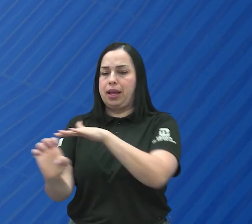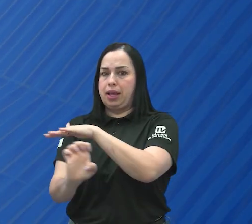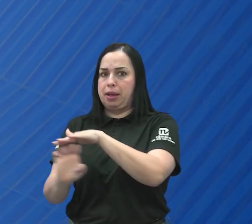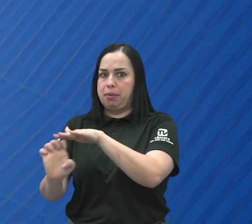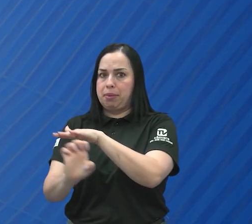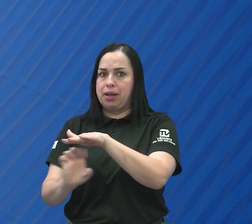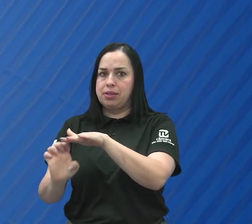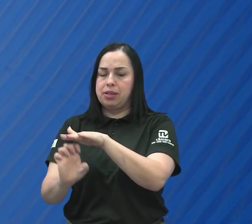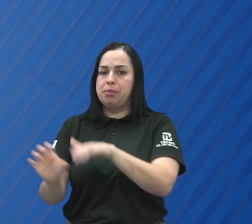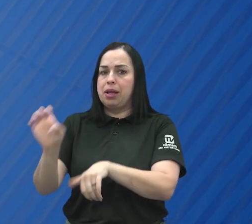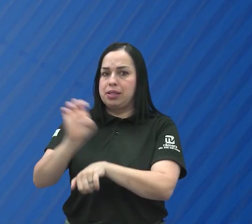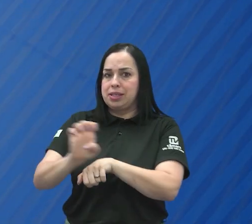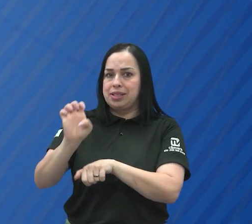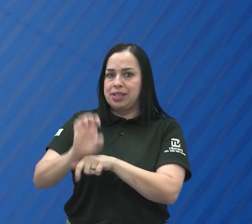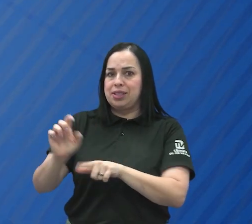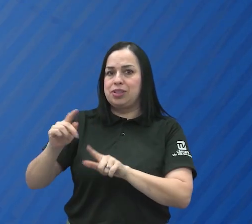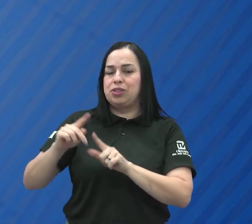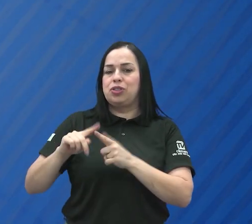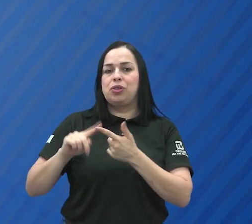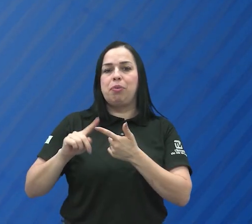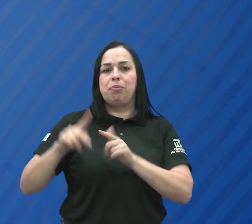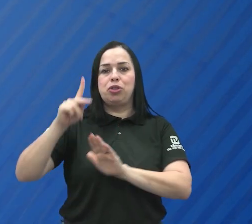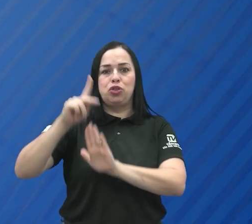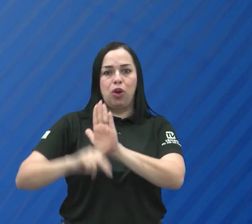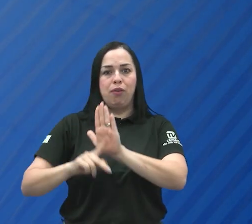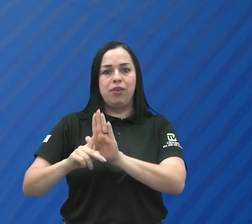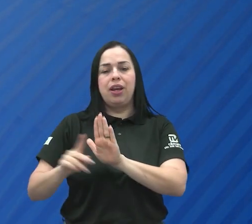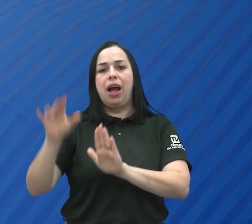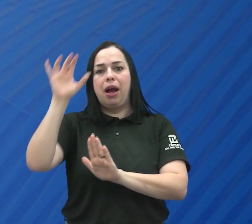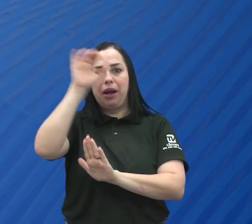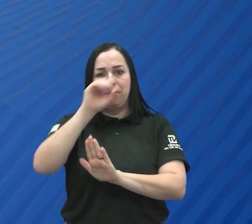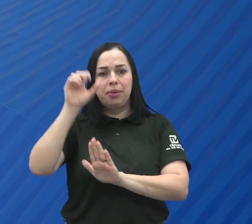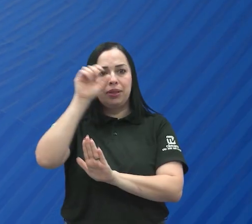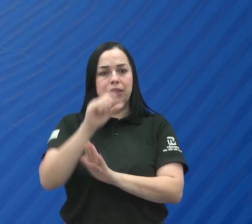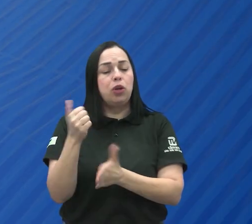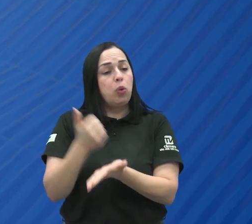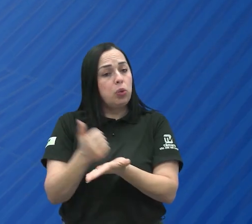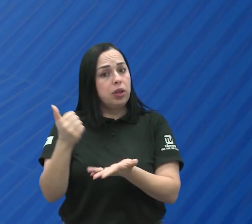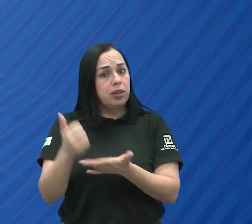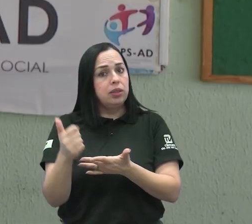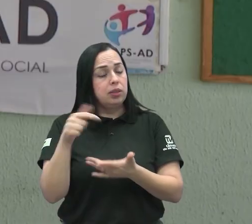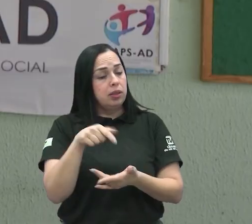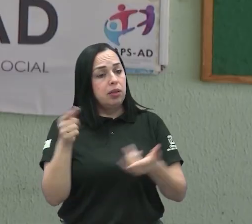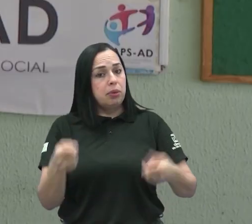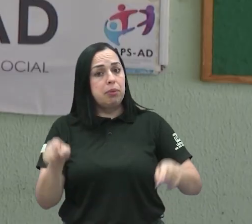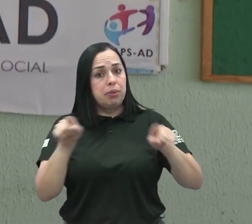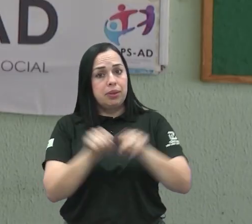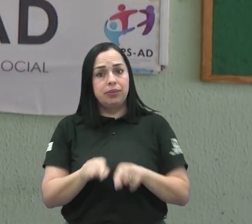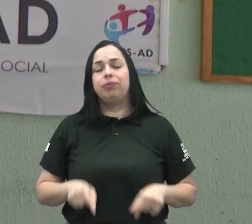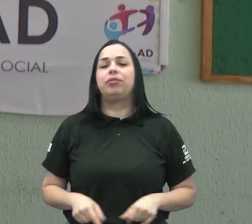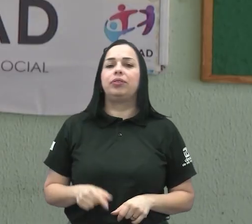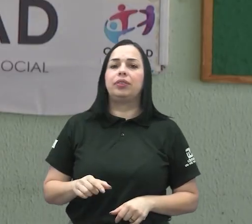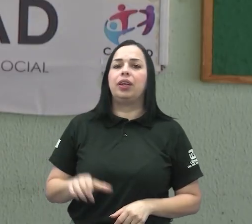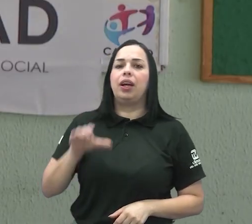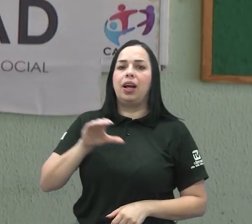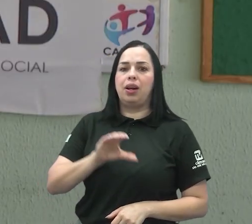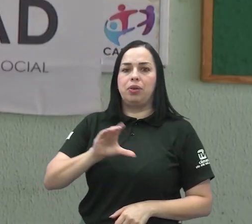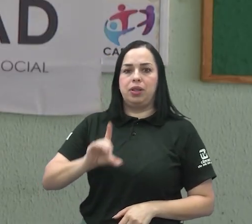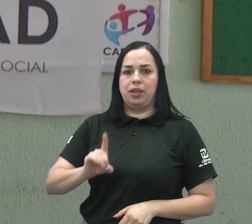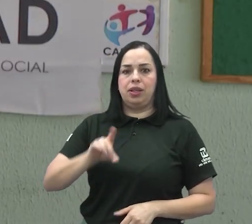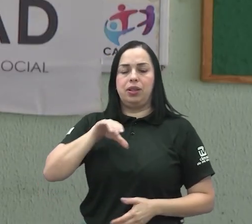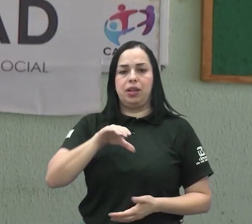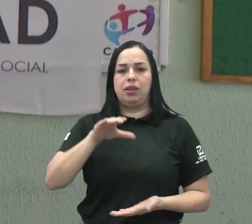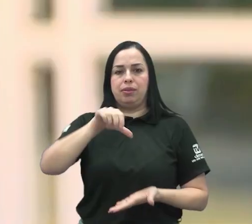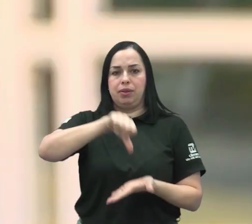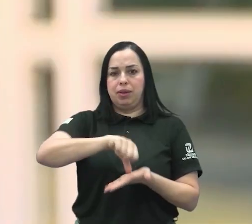parcerias com empresas para estágios, programas de jovem aprendiz e contratações formais. Para a coordenadora de saúde mental